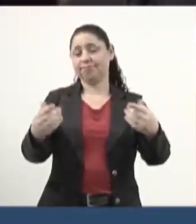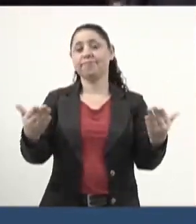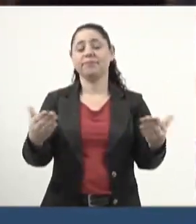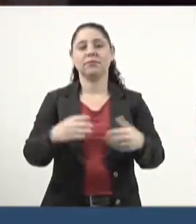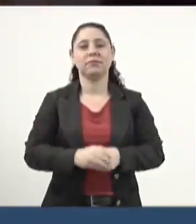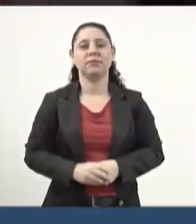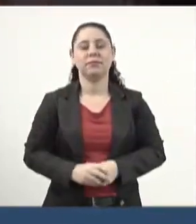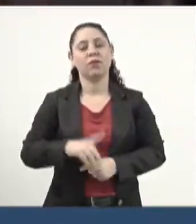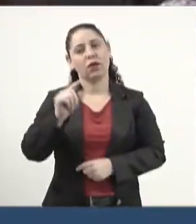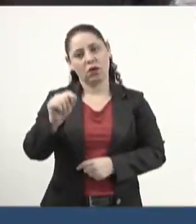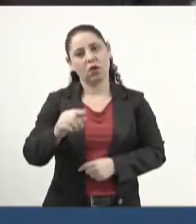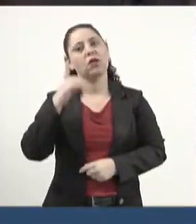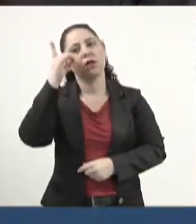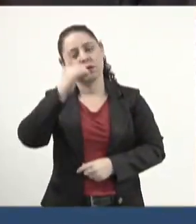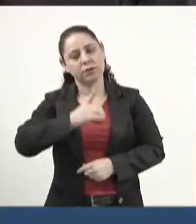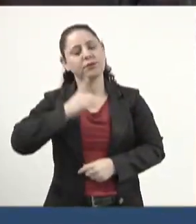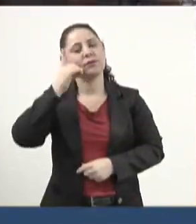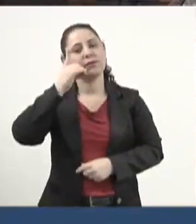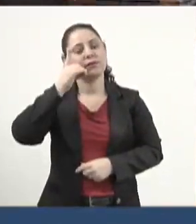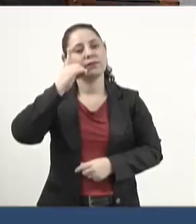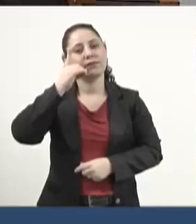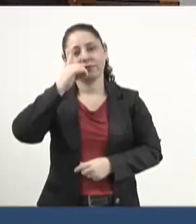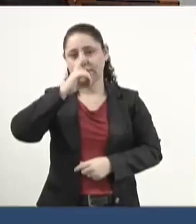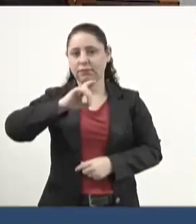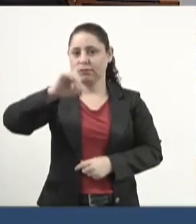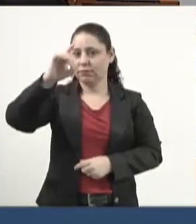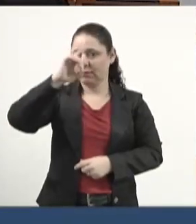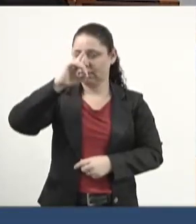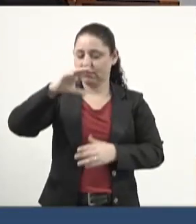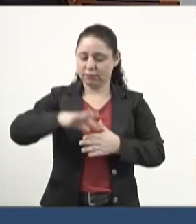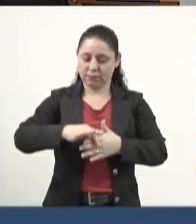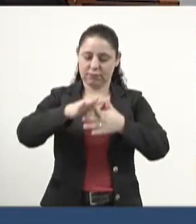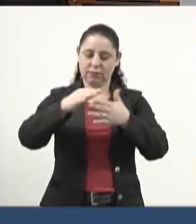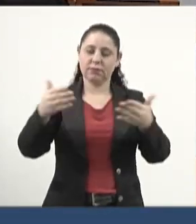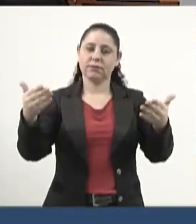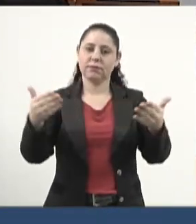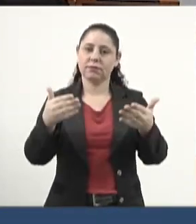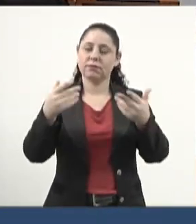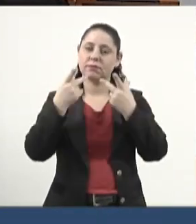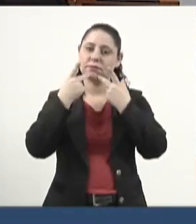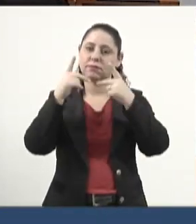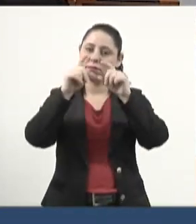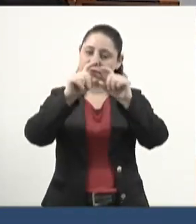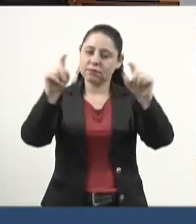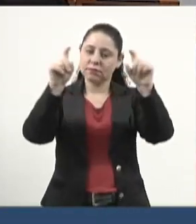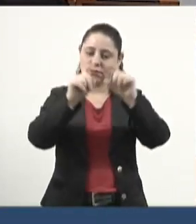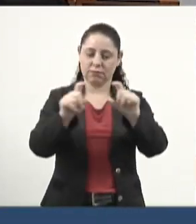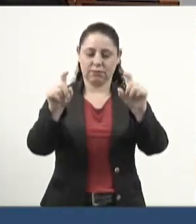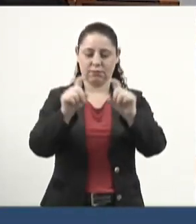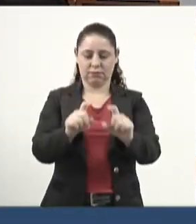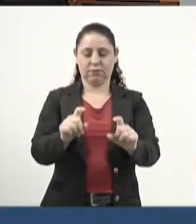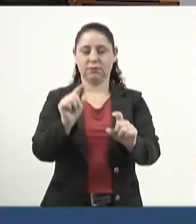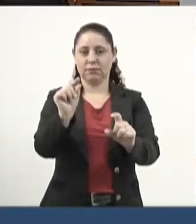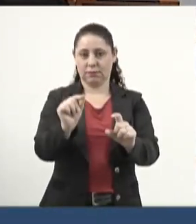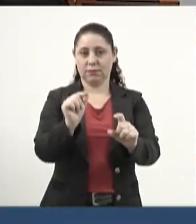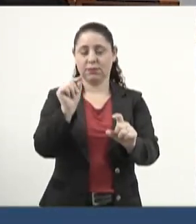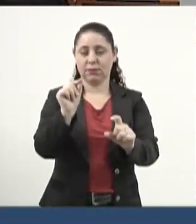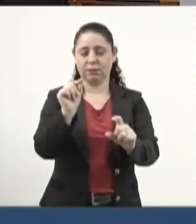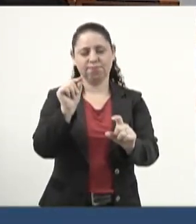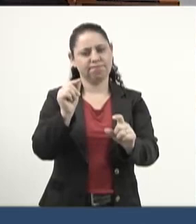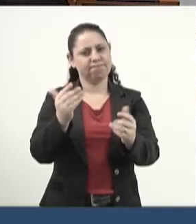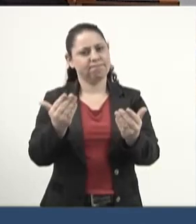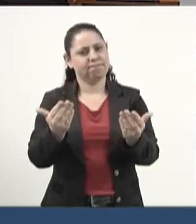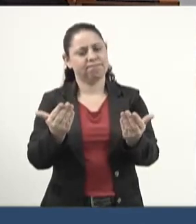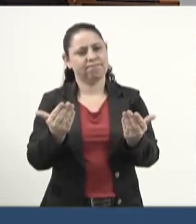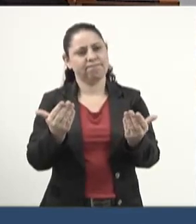O que o deputado Zeca do PT colocou aqui, destacando o discurso do presidente Lula, é